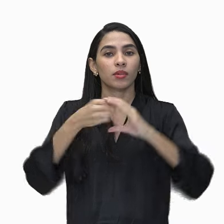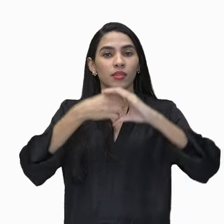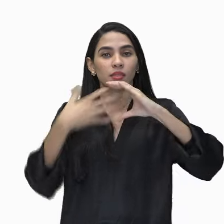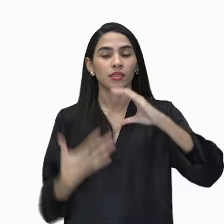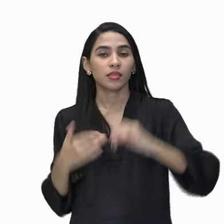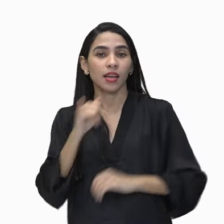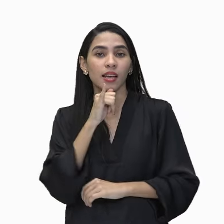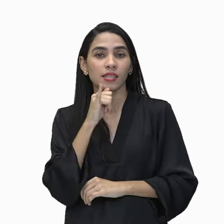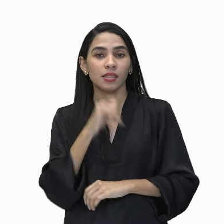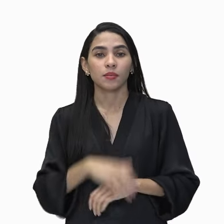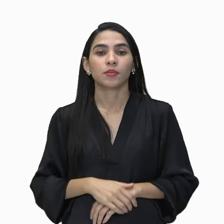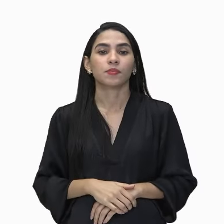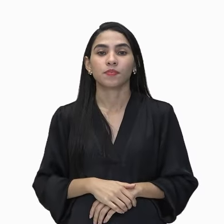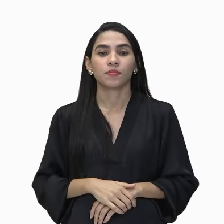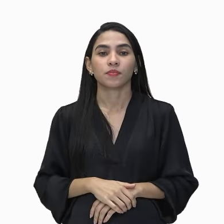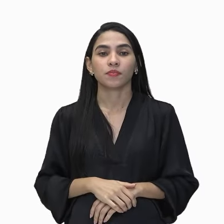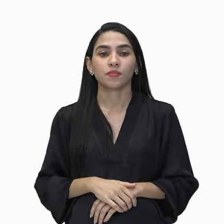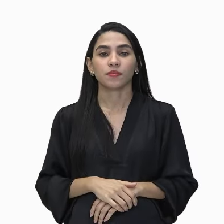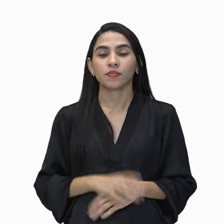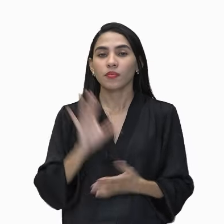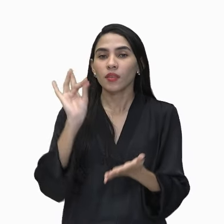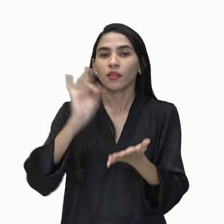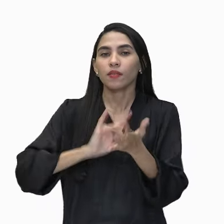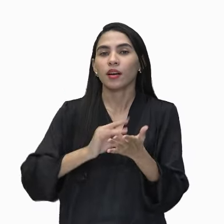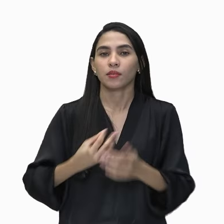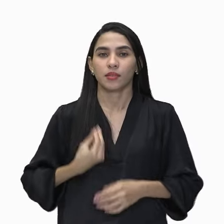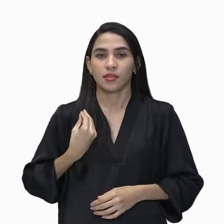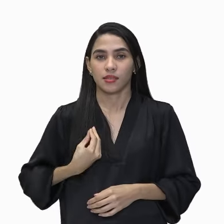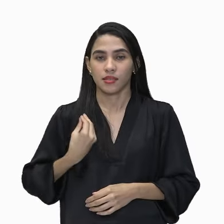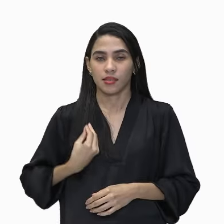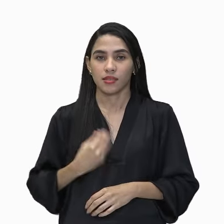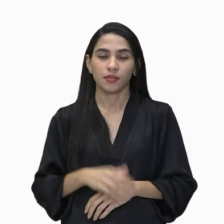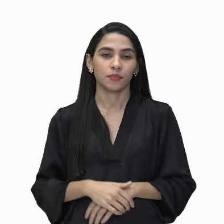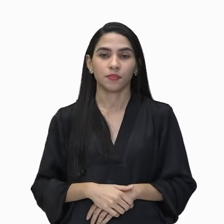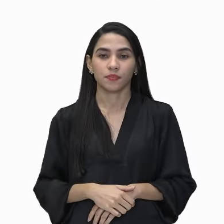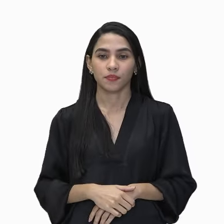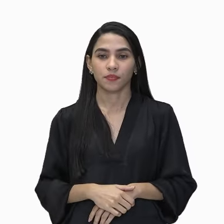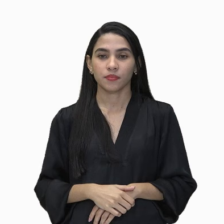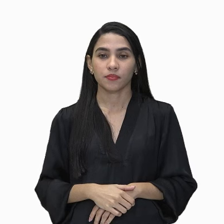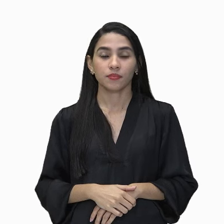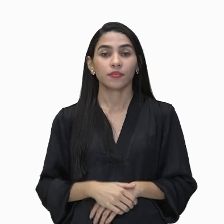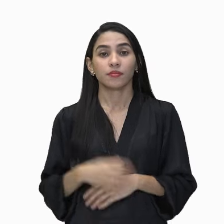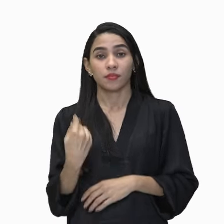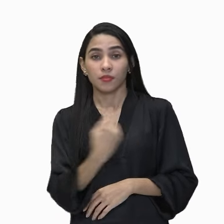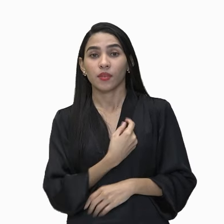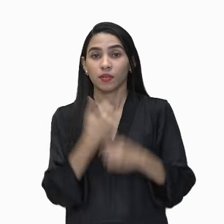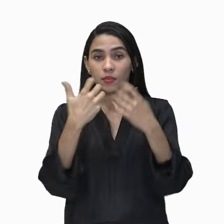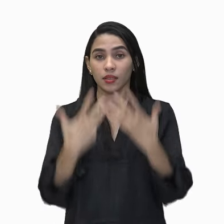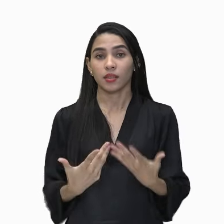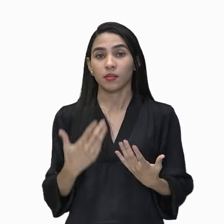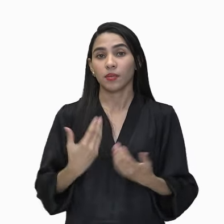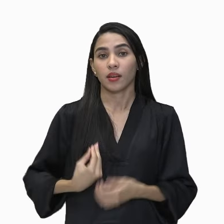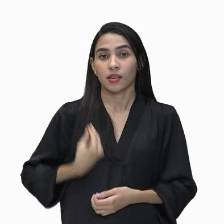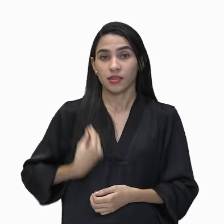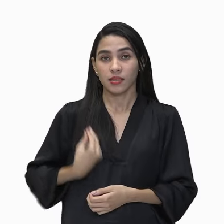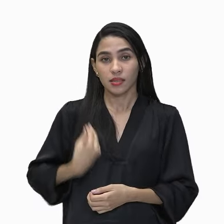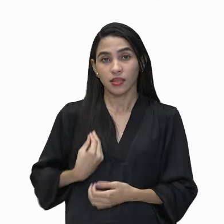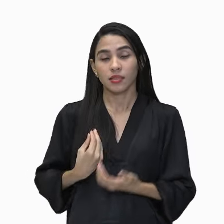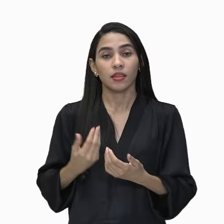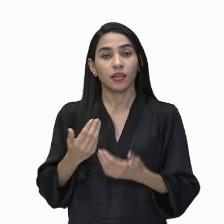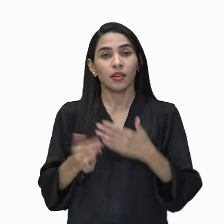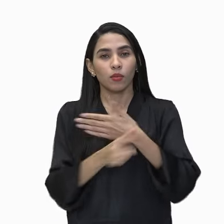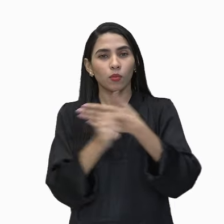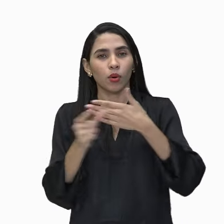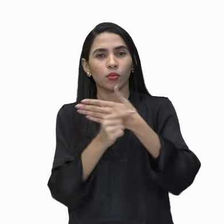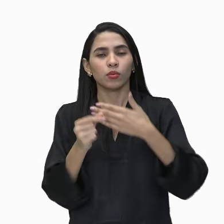Por exemplo, a questão do fato da existência. Quando nós falamos desse fato da existência, os filósofos querem dizer